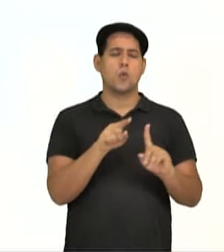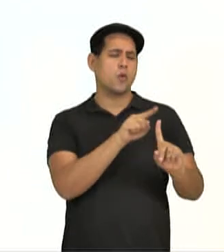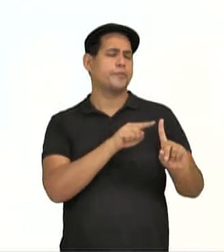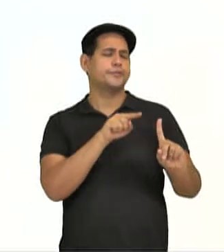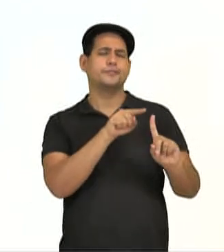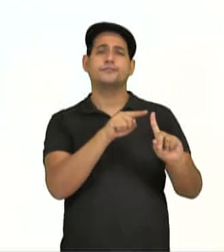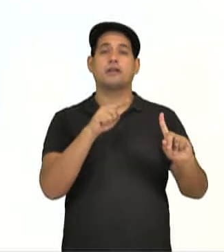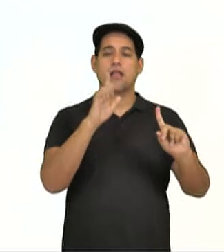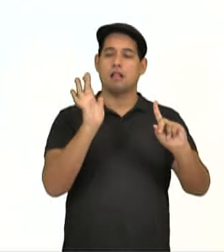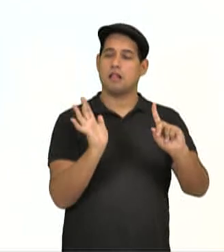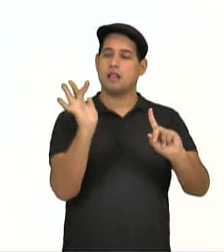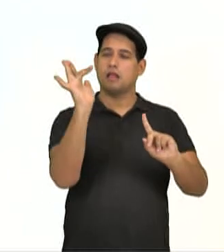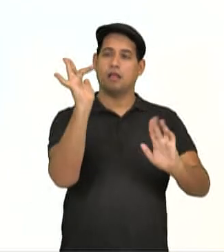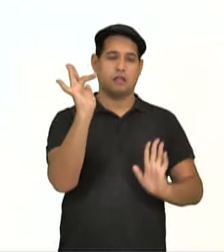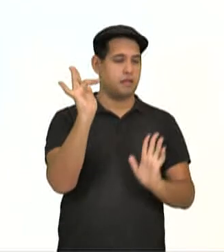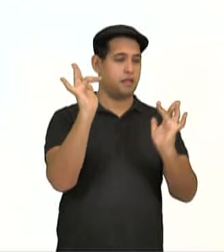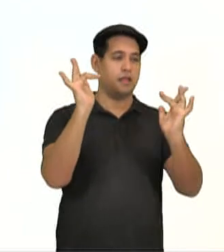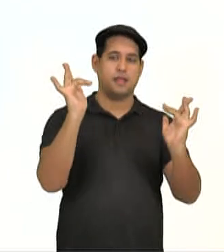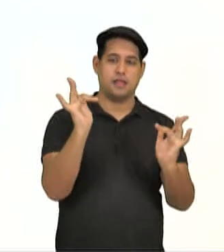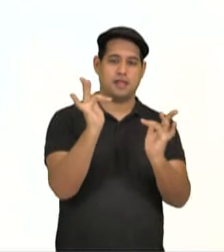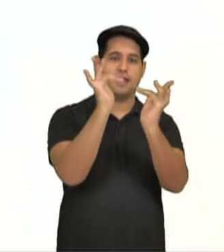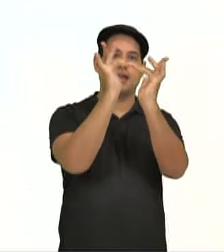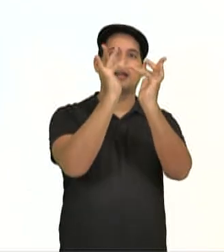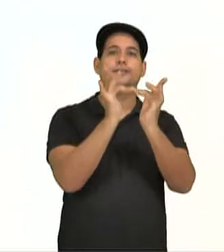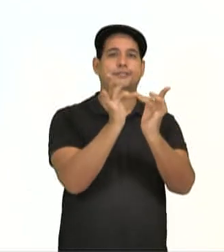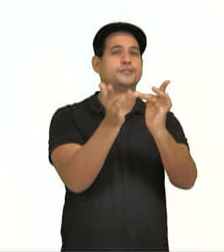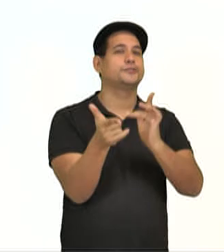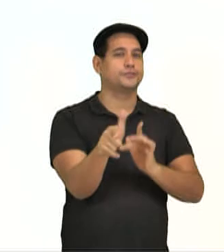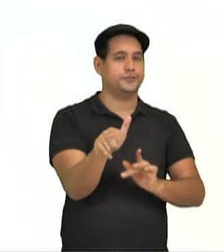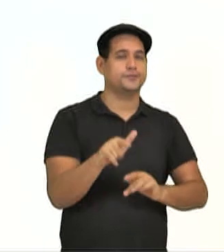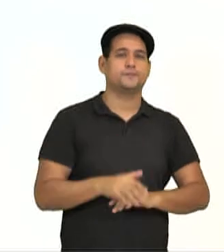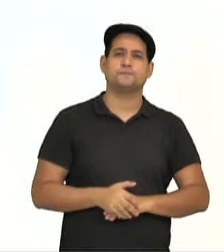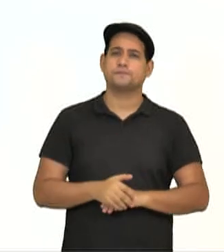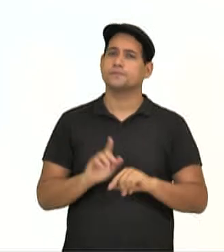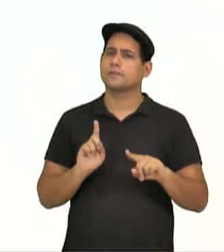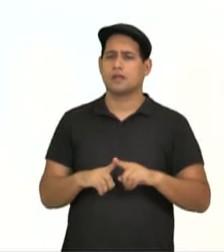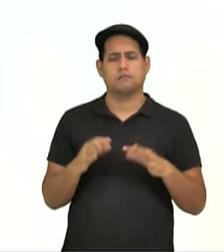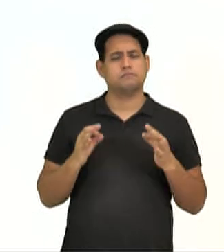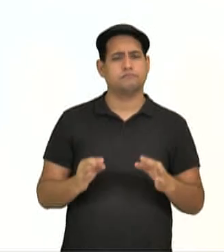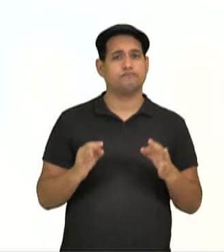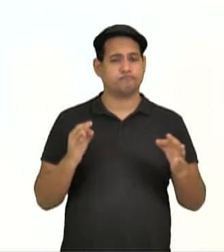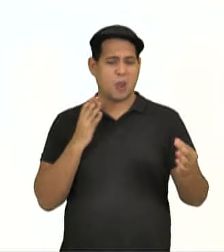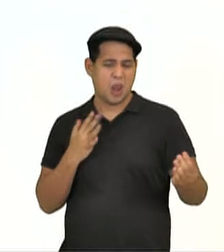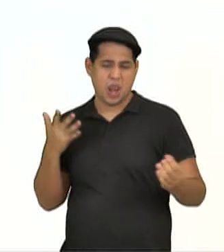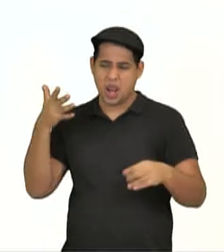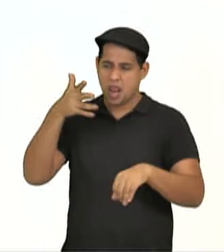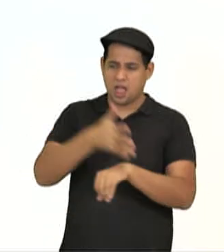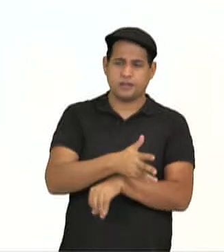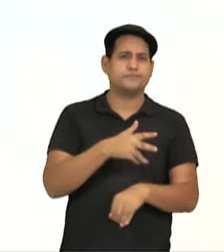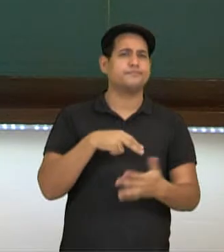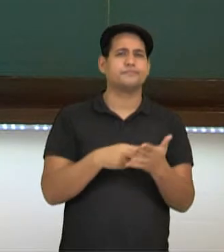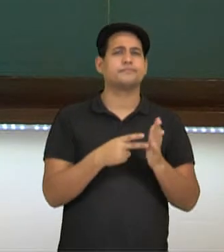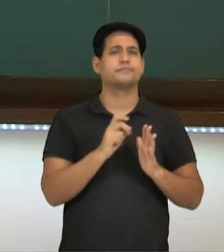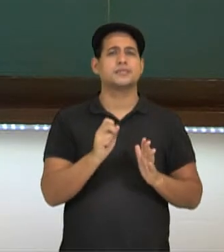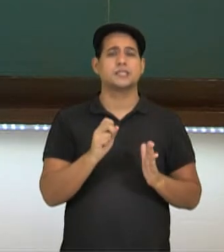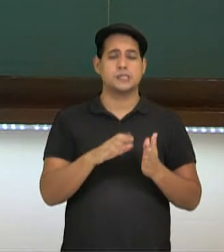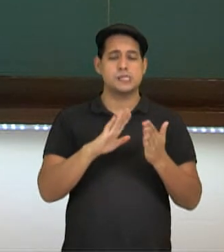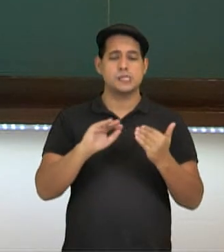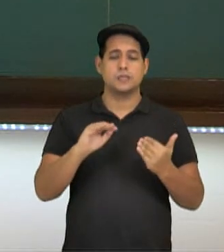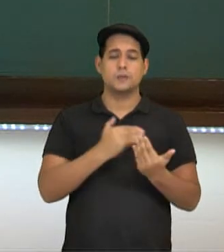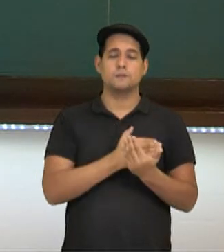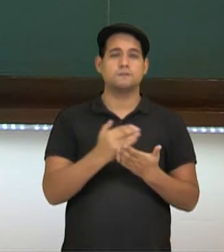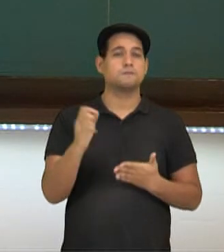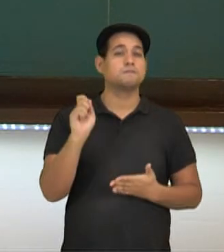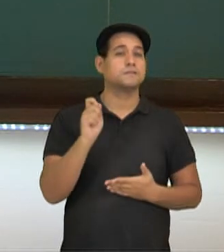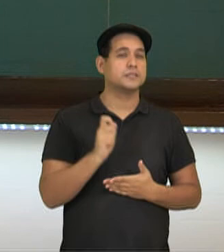era interligar novamente a Prússia Oriental com o resto da Alemanha. E vai ser justamente nessa invasão que é deflagrado, é dado